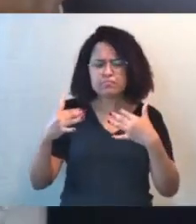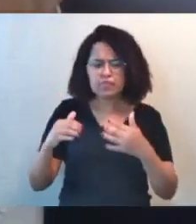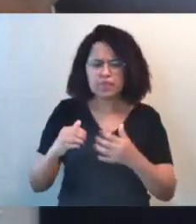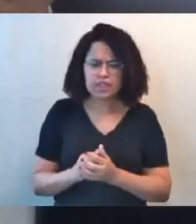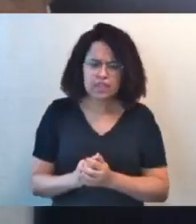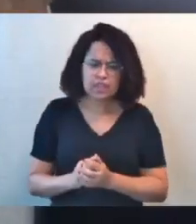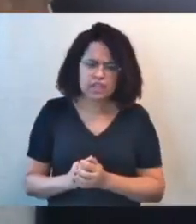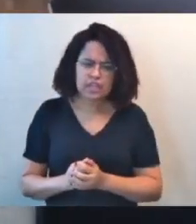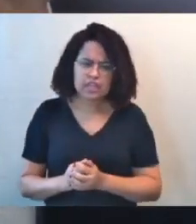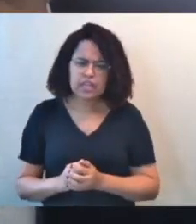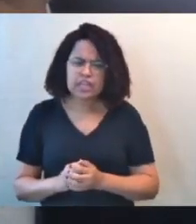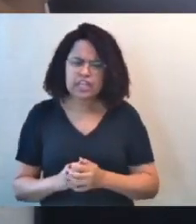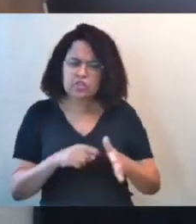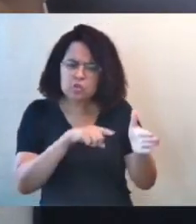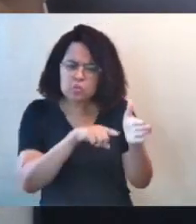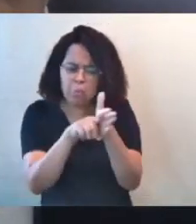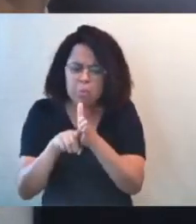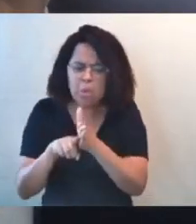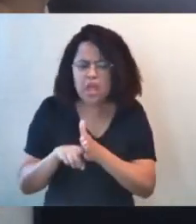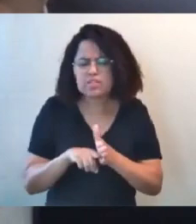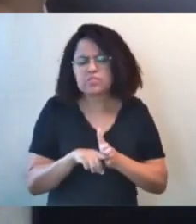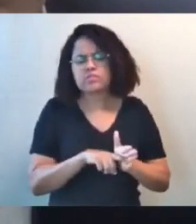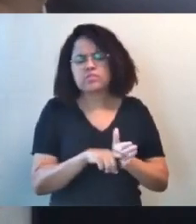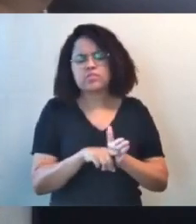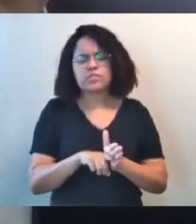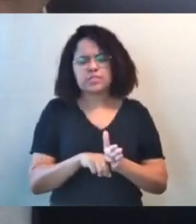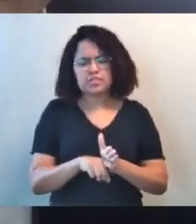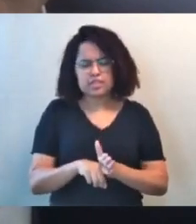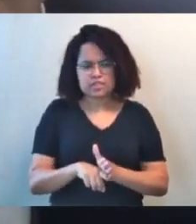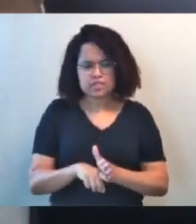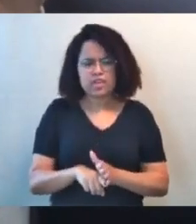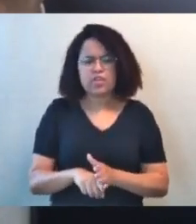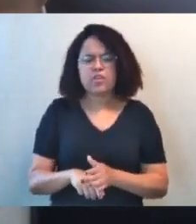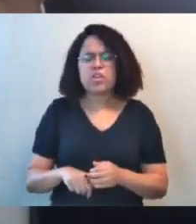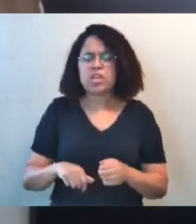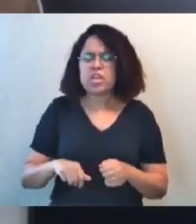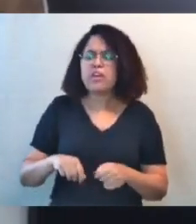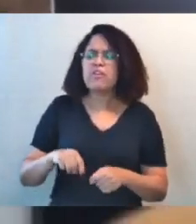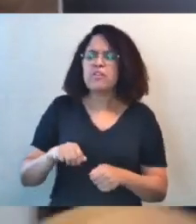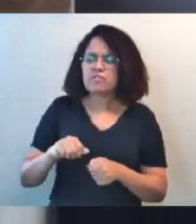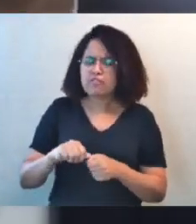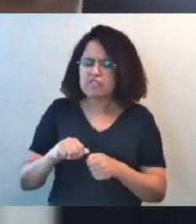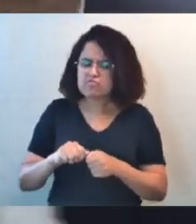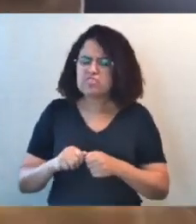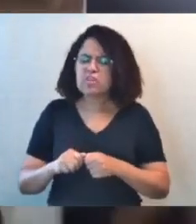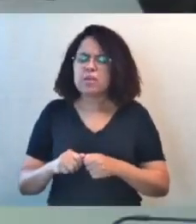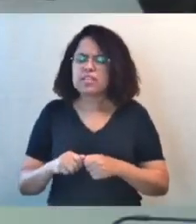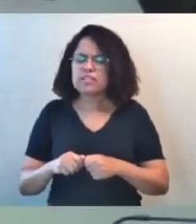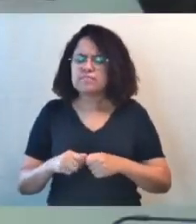nas operações de fiscalização que serão ainda mais intensificadas. Obrigado.